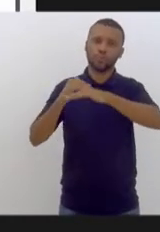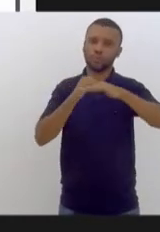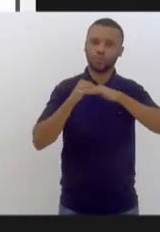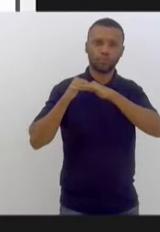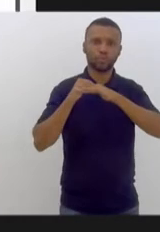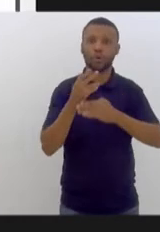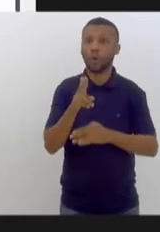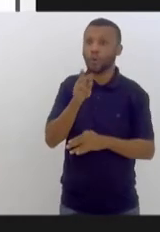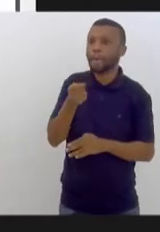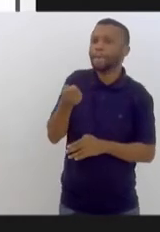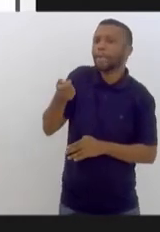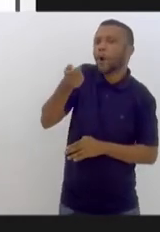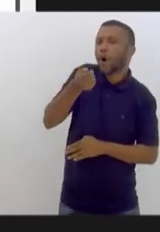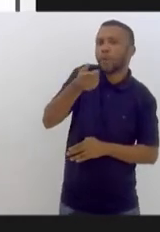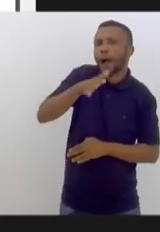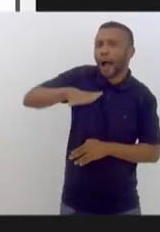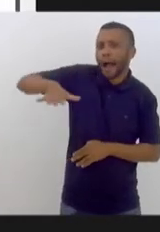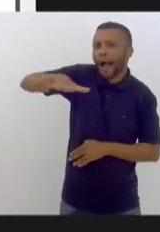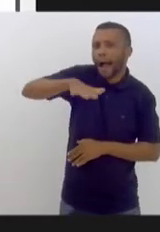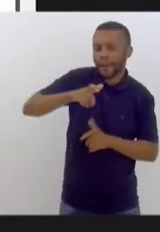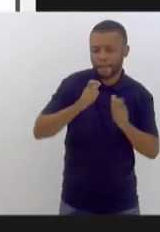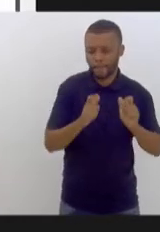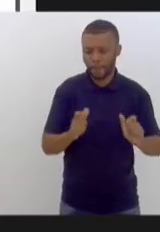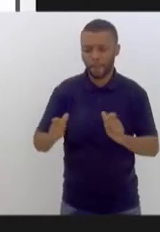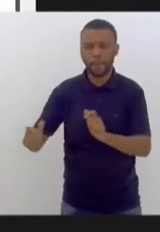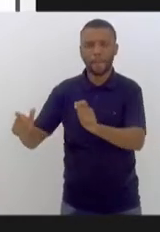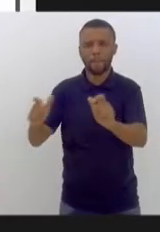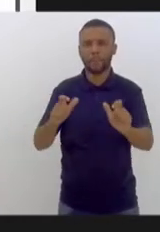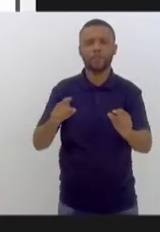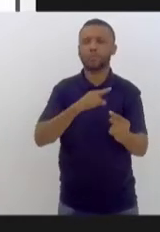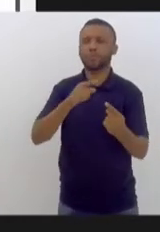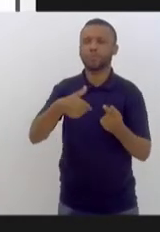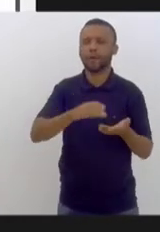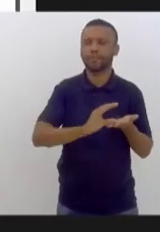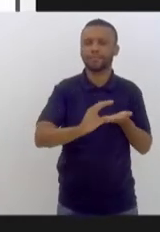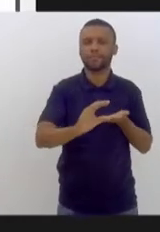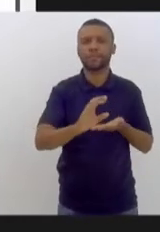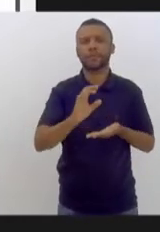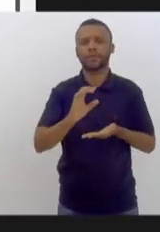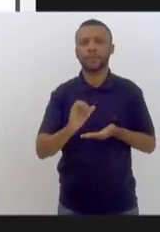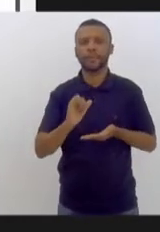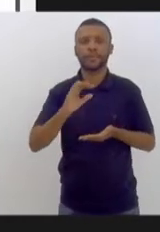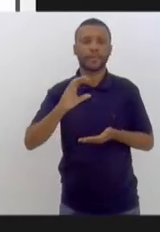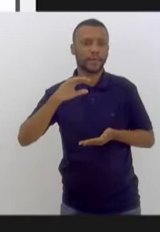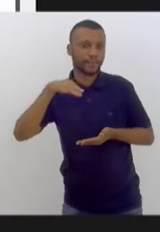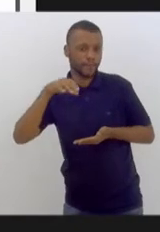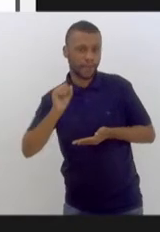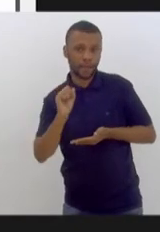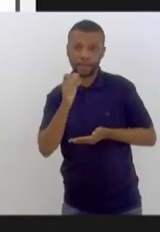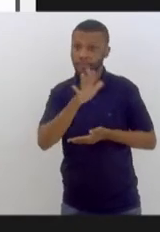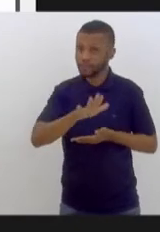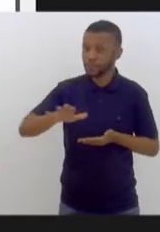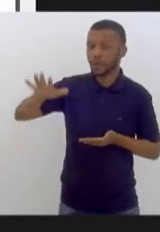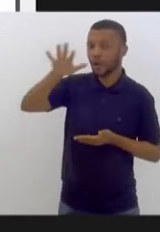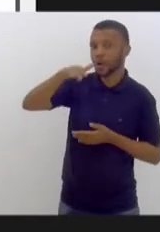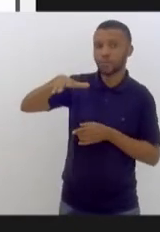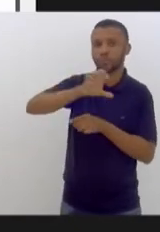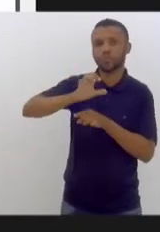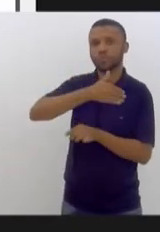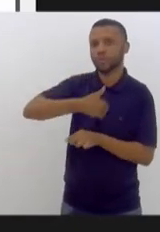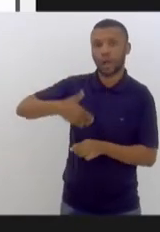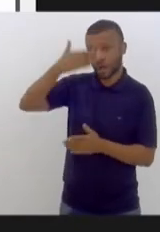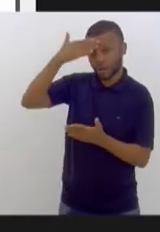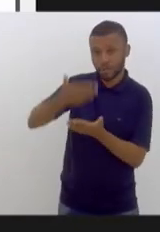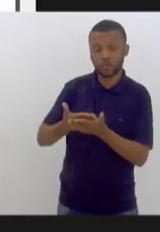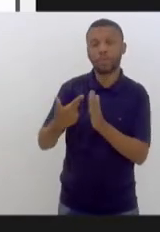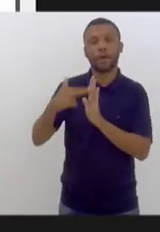pouco utilizado o fator área para a distribuição de ICMS nos estados em geral. Então, acredito que fique um